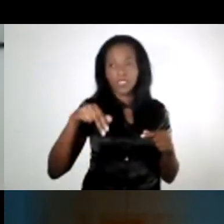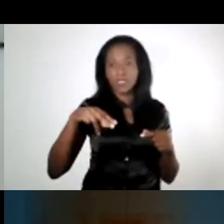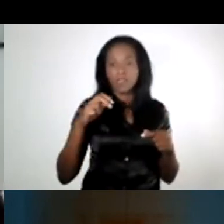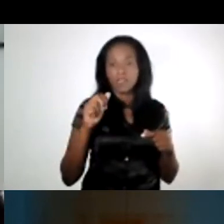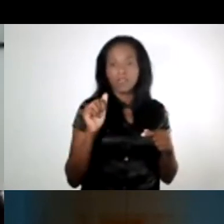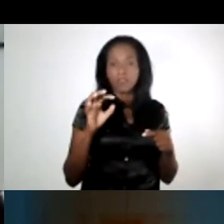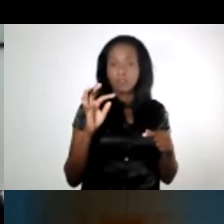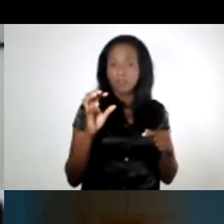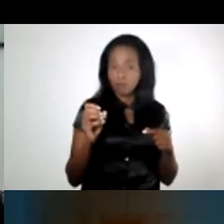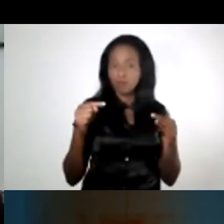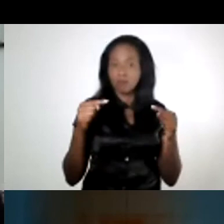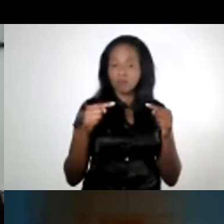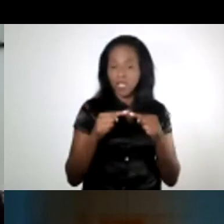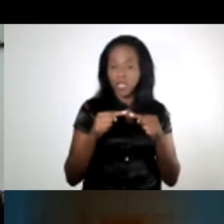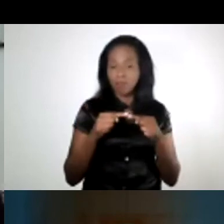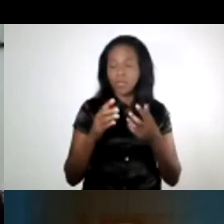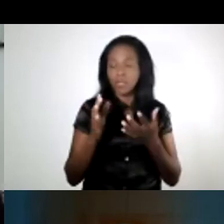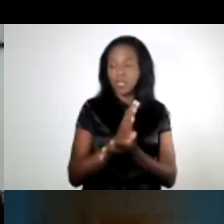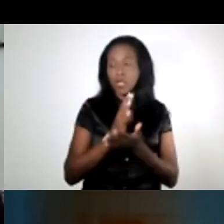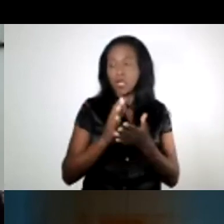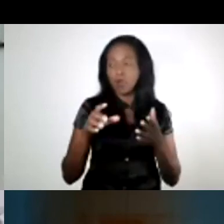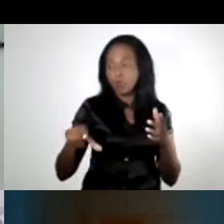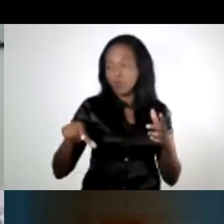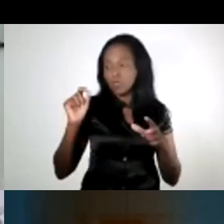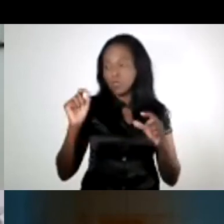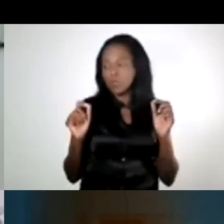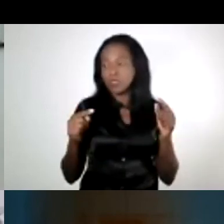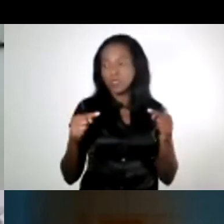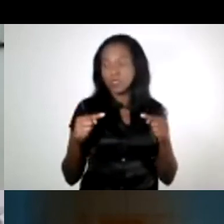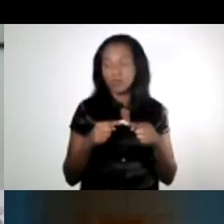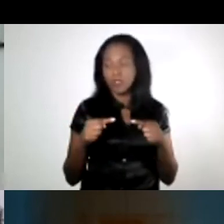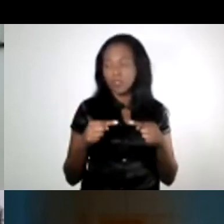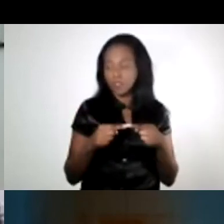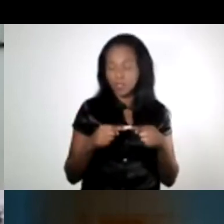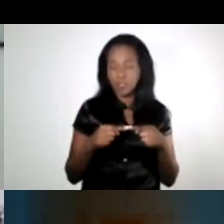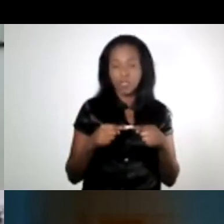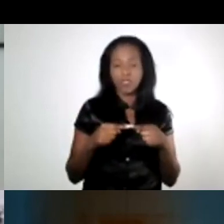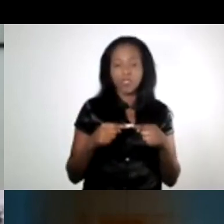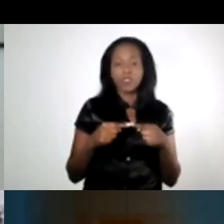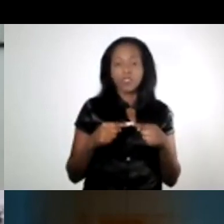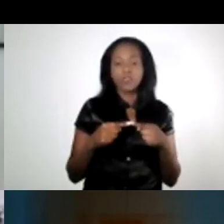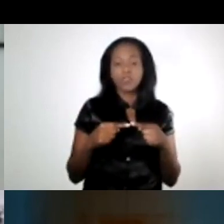são das espécies, né, tanto de